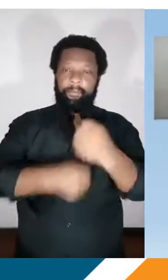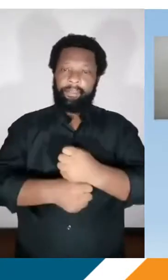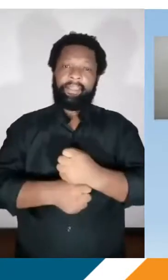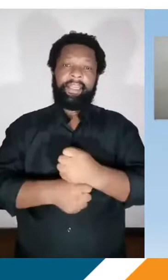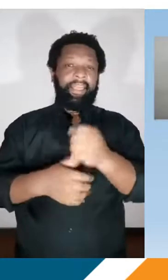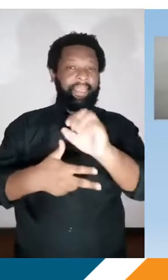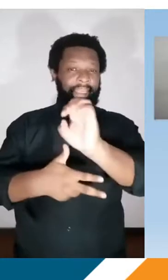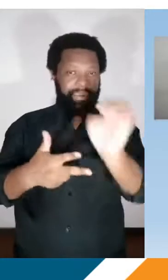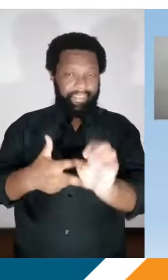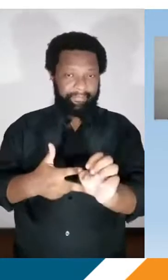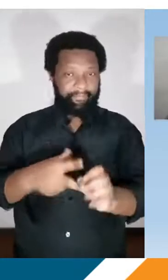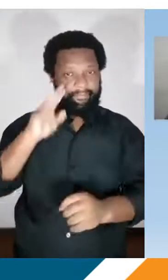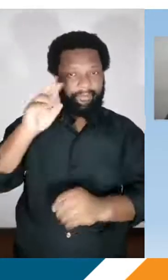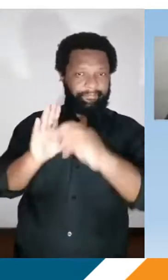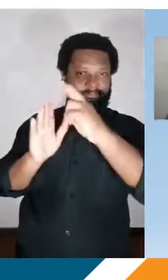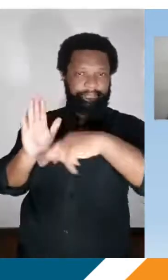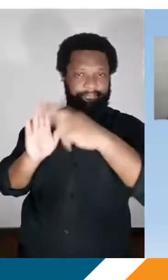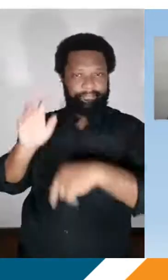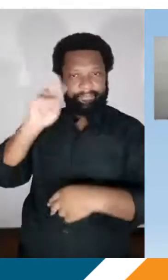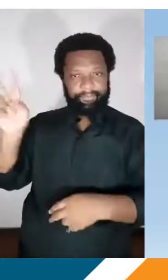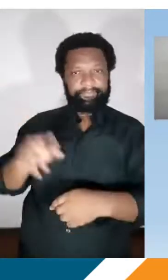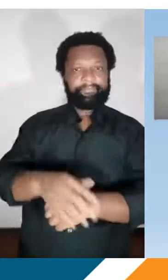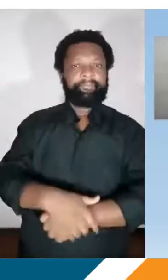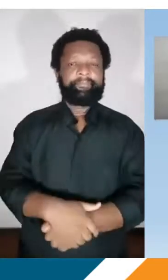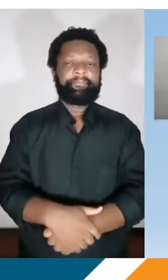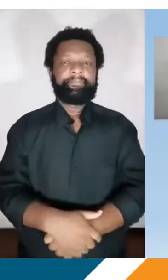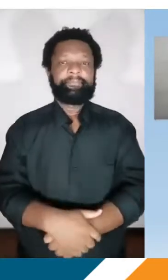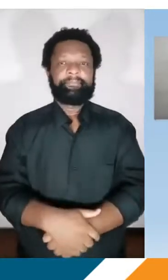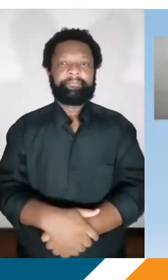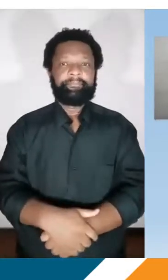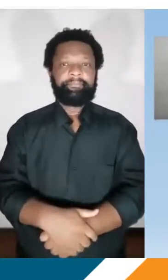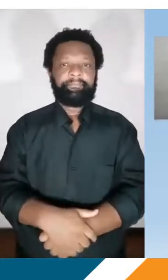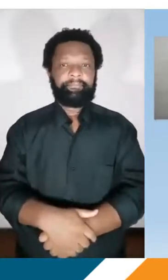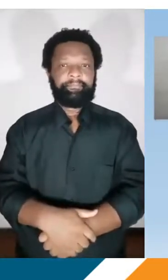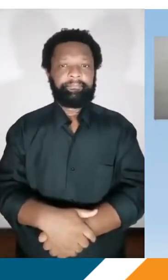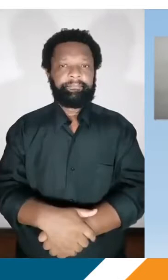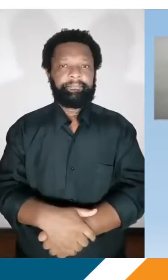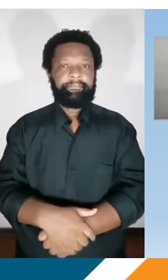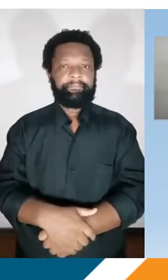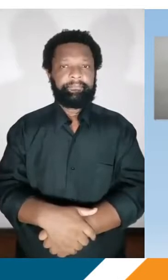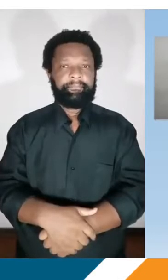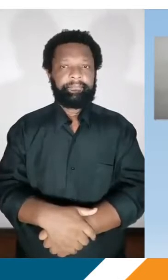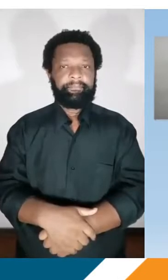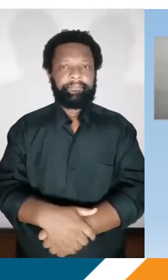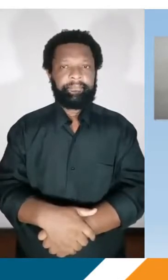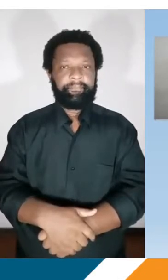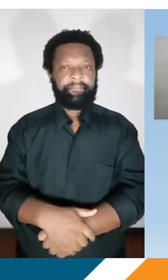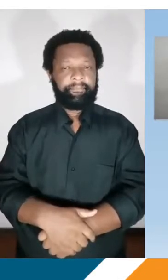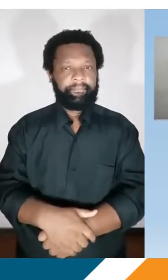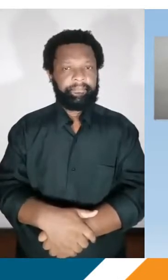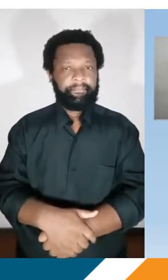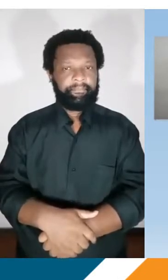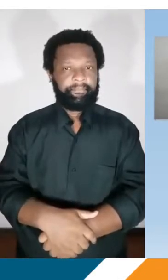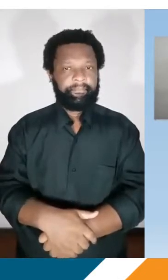recente. Várias características e propriedades de moléculas orgânicas podem ser inferidas analisando sua fórmula estrutural. Na natureza, alguns